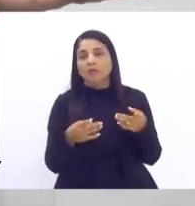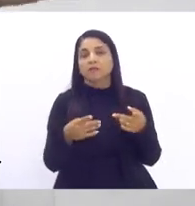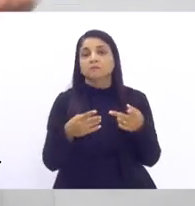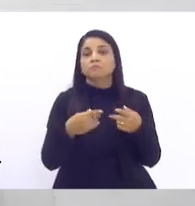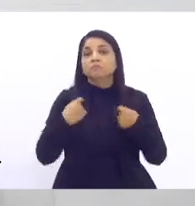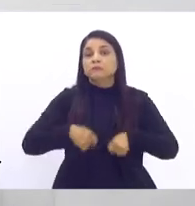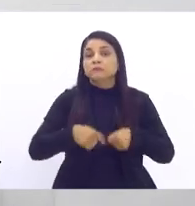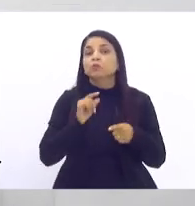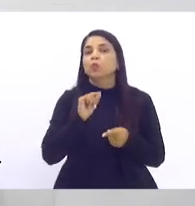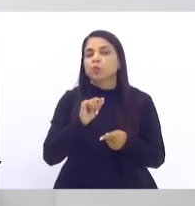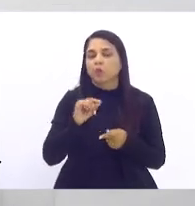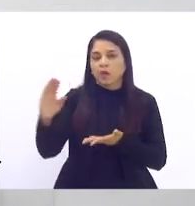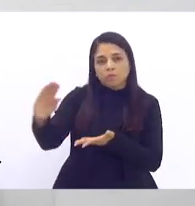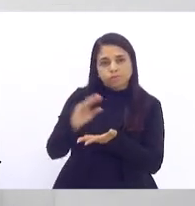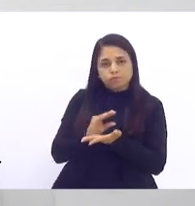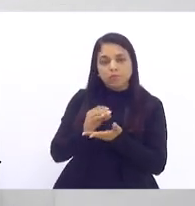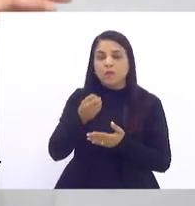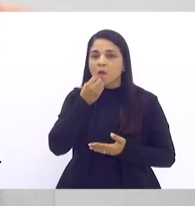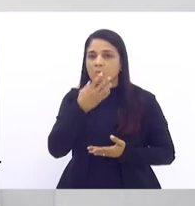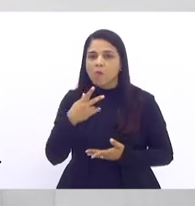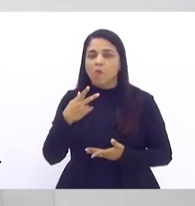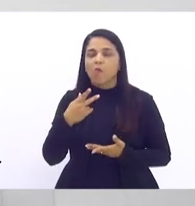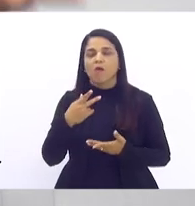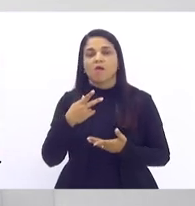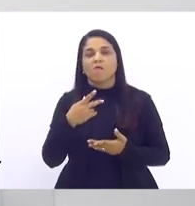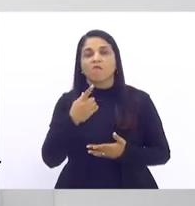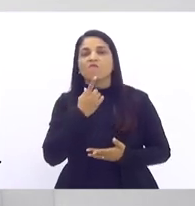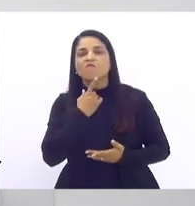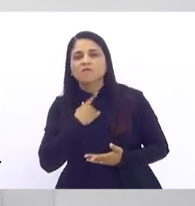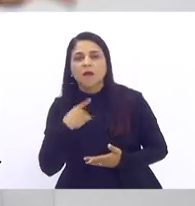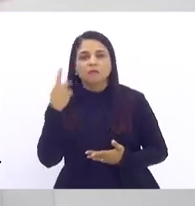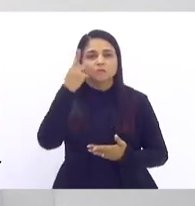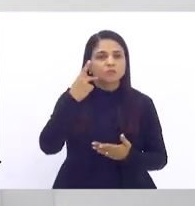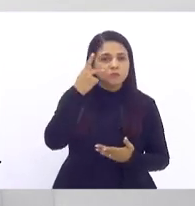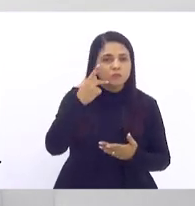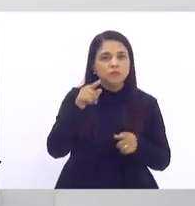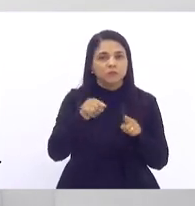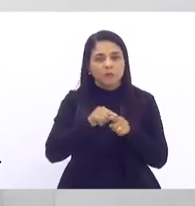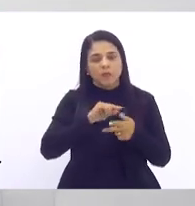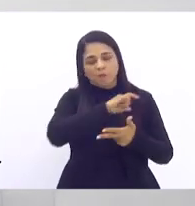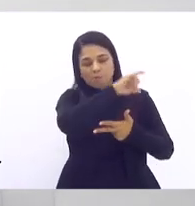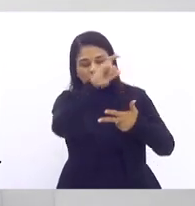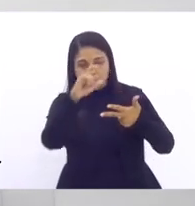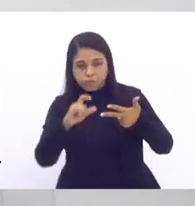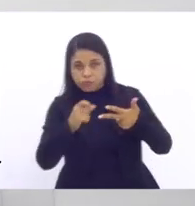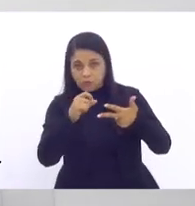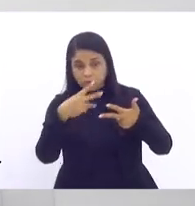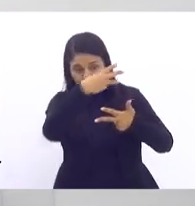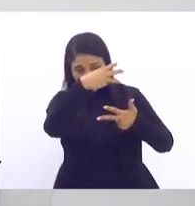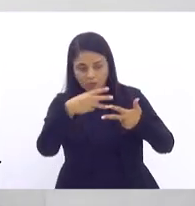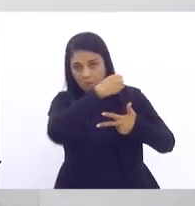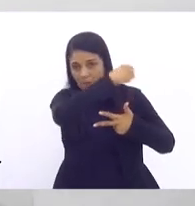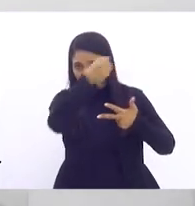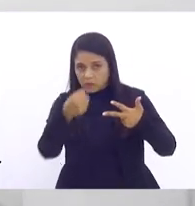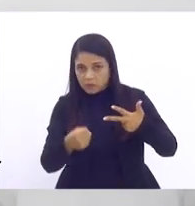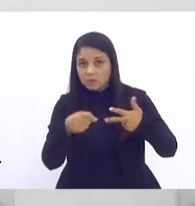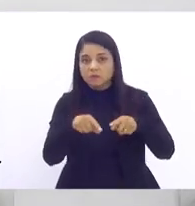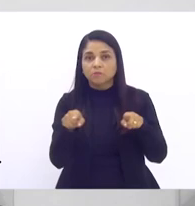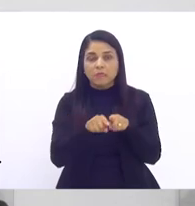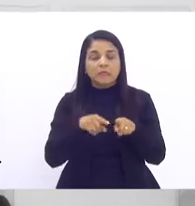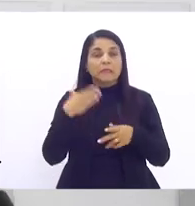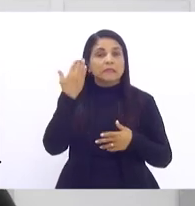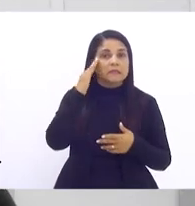a boa vontade dos políticos a boa vontade dos prefeitos poderes executivo do Legislativo de entender que em